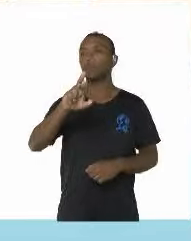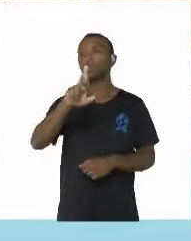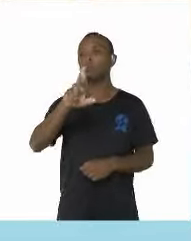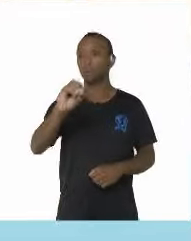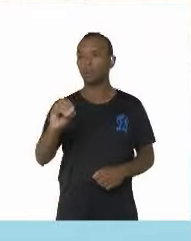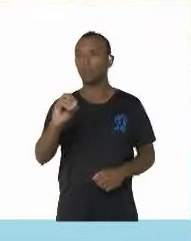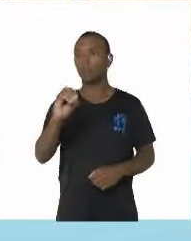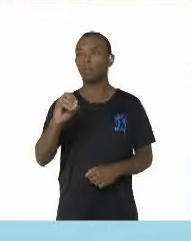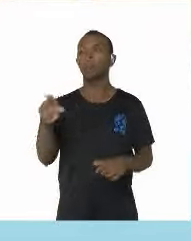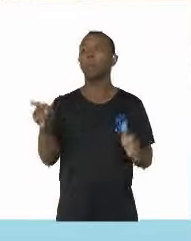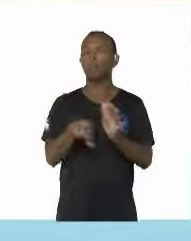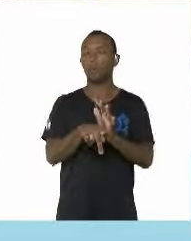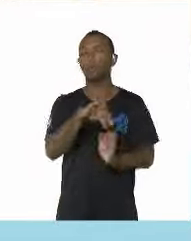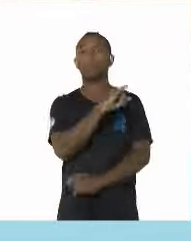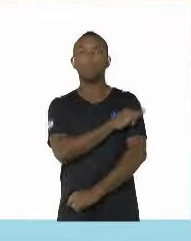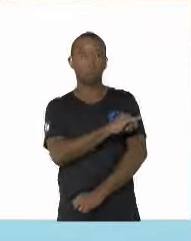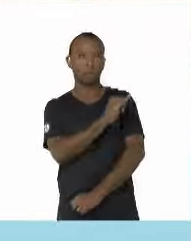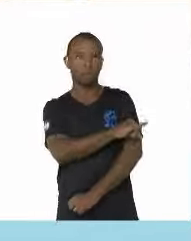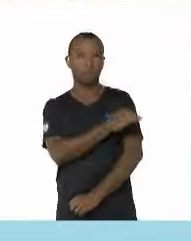E a gente fez essa coleção